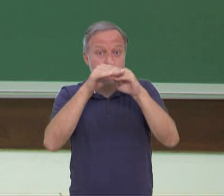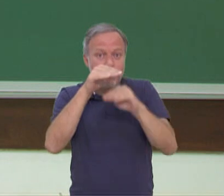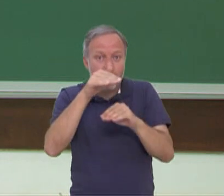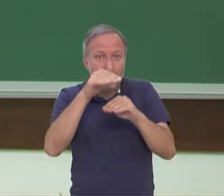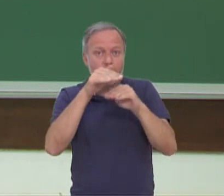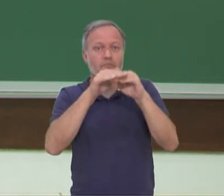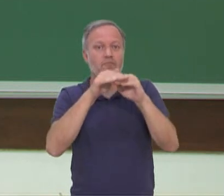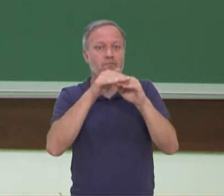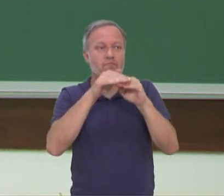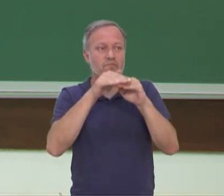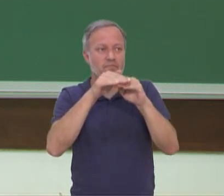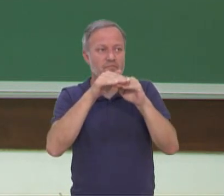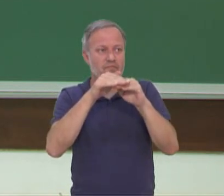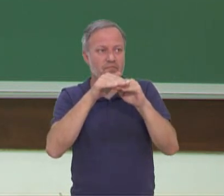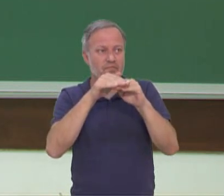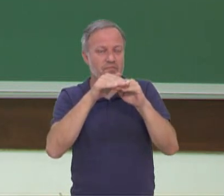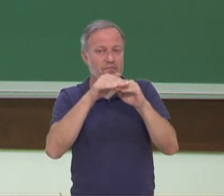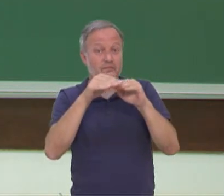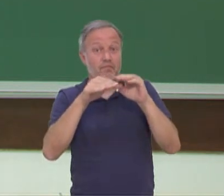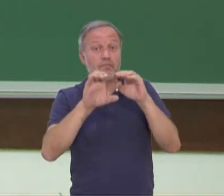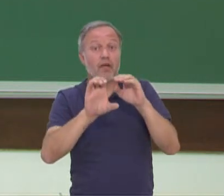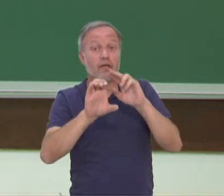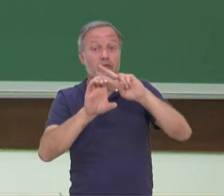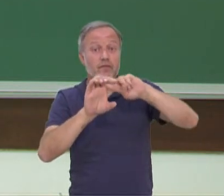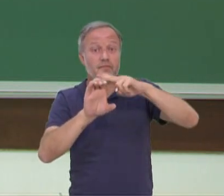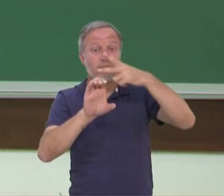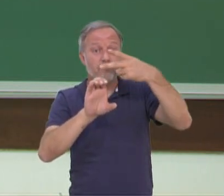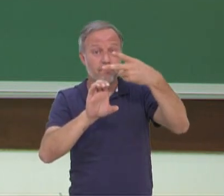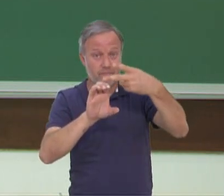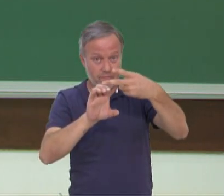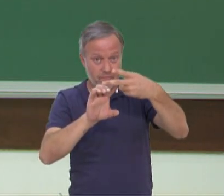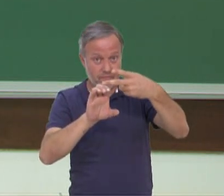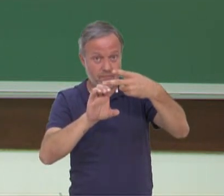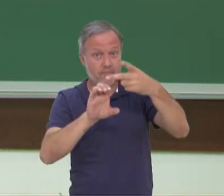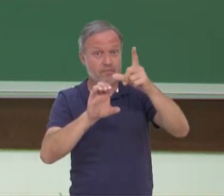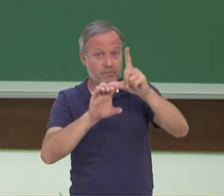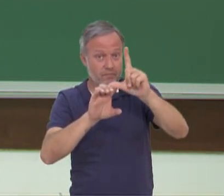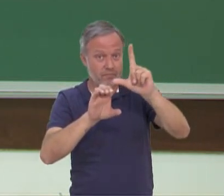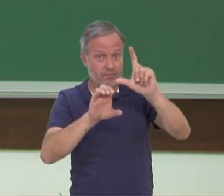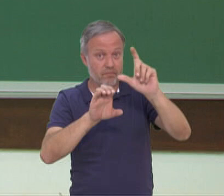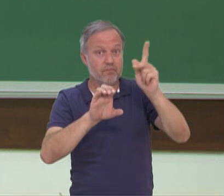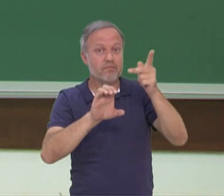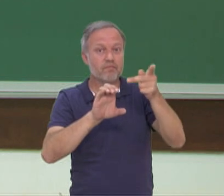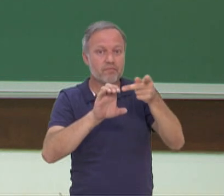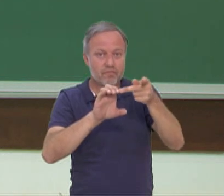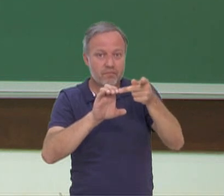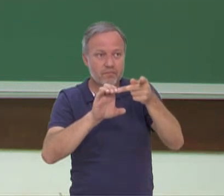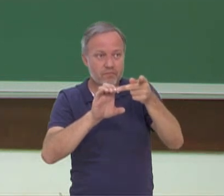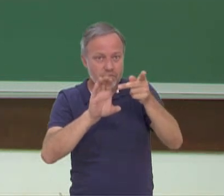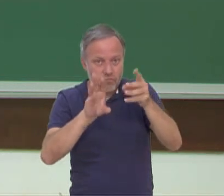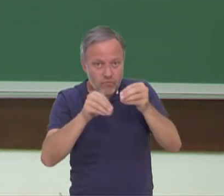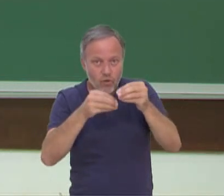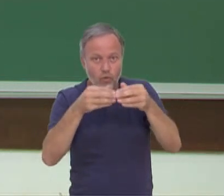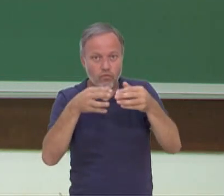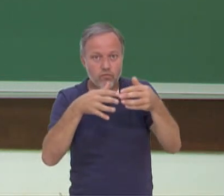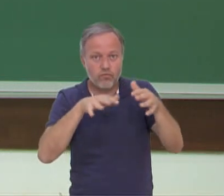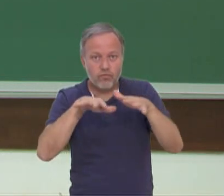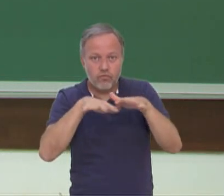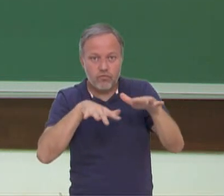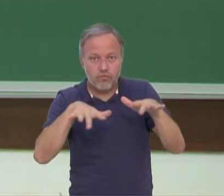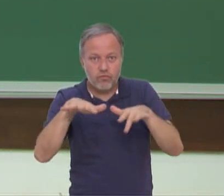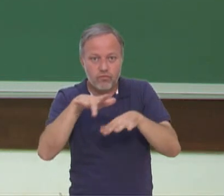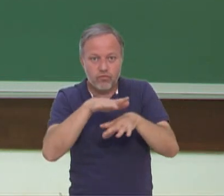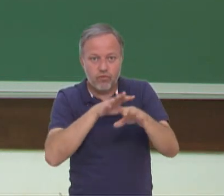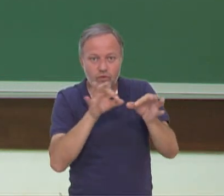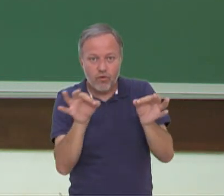controla. É uma bicamada feita de lipídios e proteínas, e isso daí tudo está fluindo e